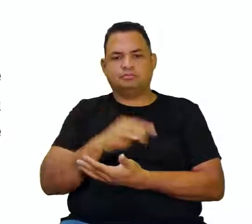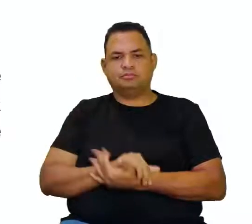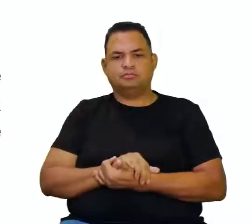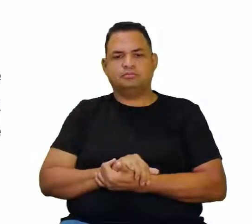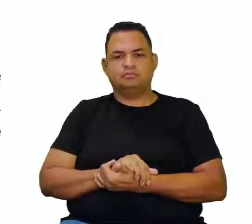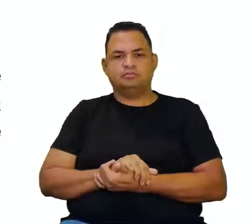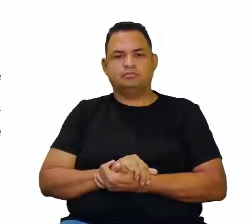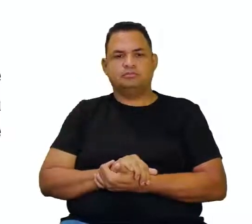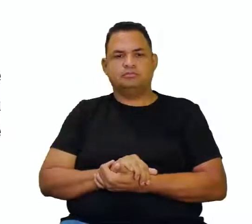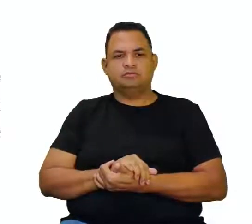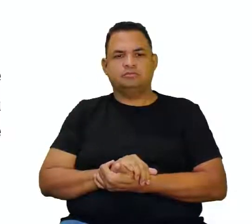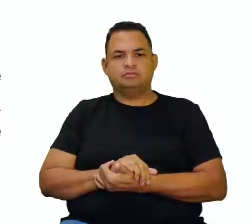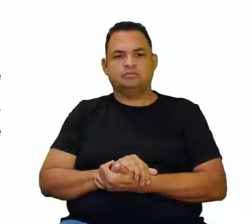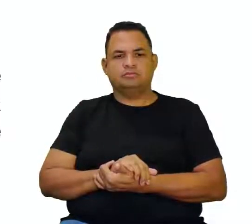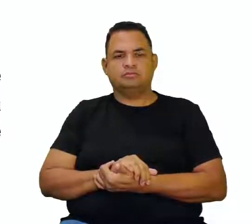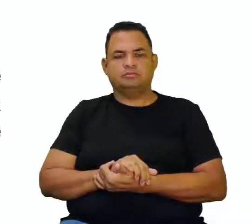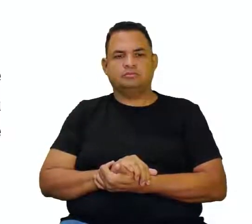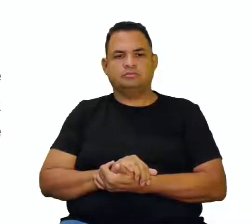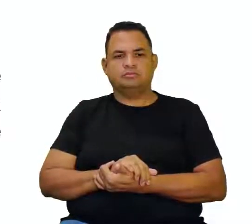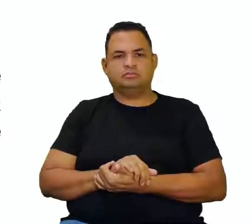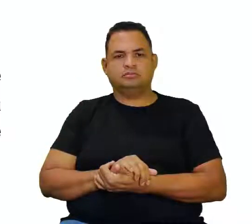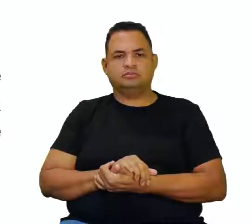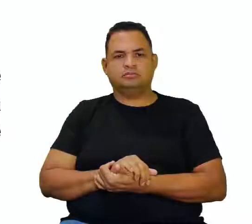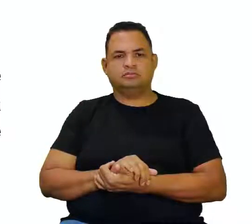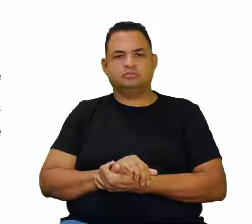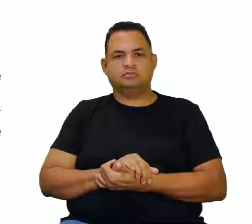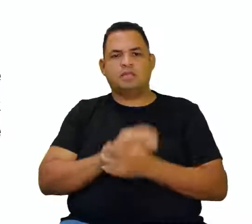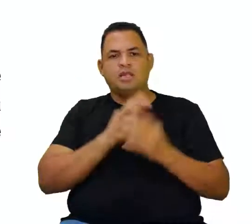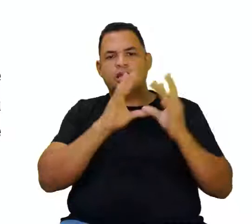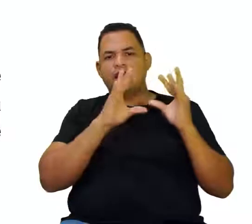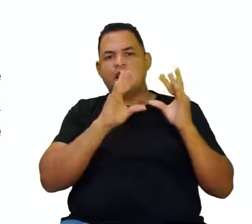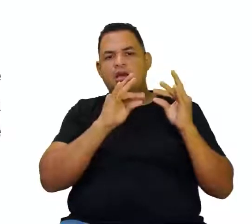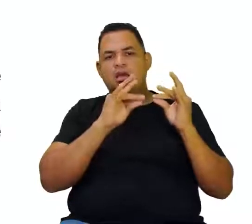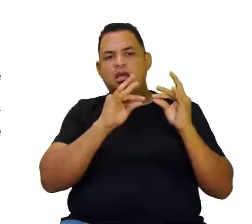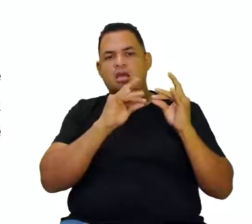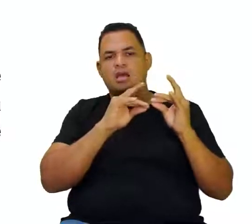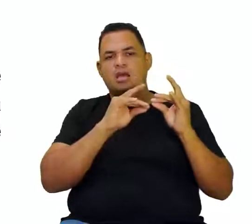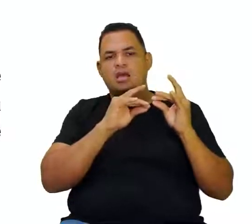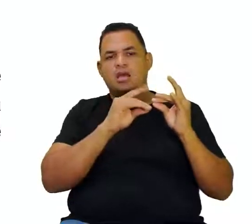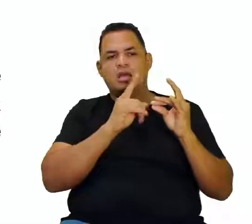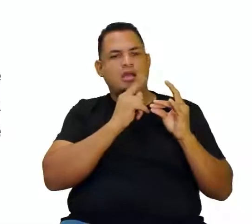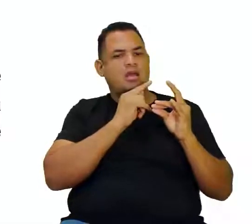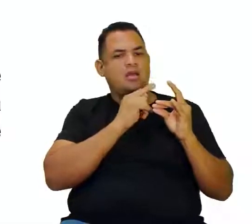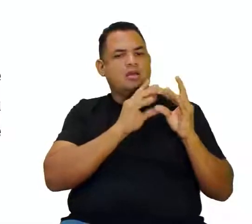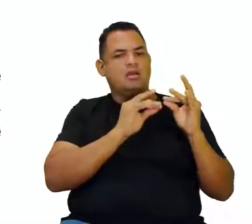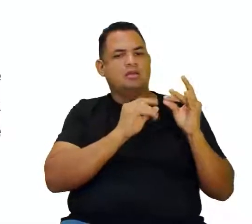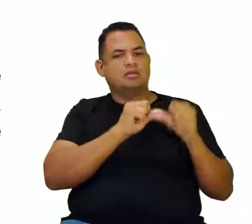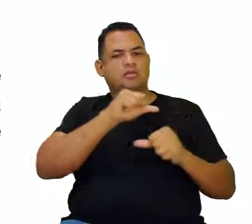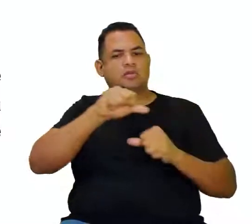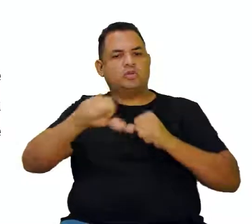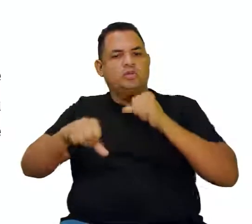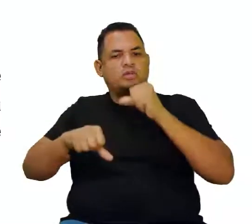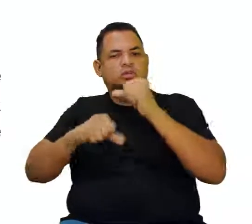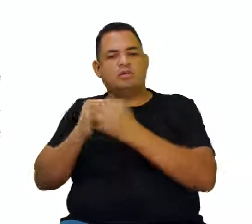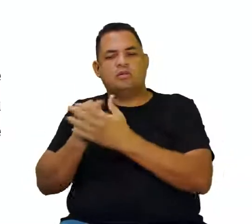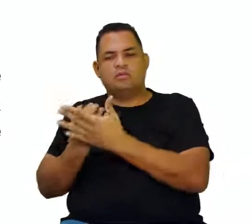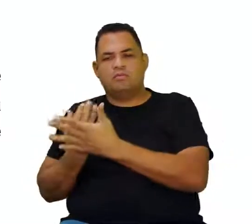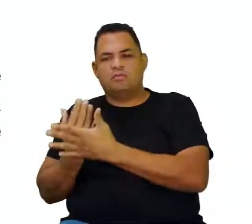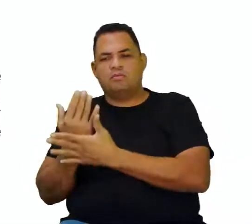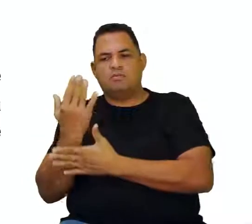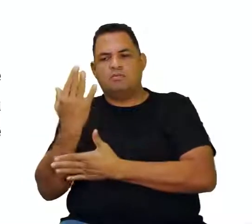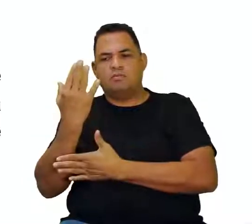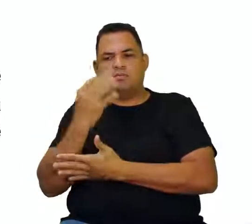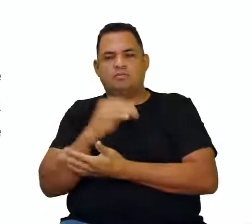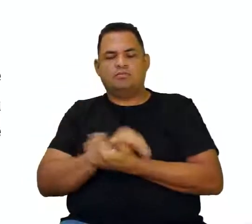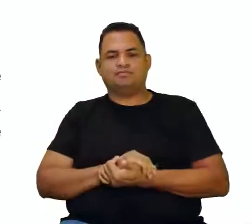A etapa 2 está no sentido aqui, ó, da água líquida para o vapor. Tá? Tá nesse